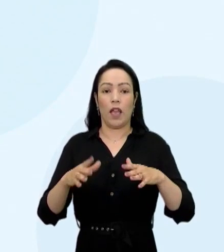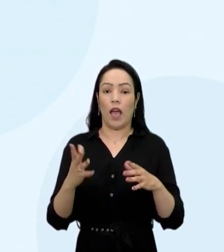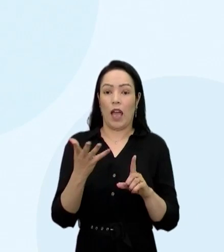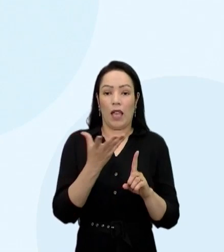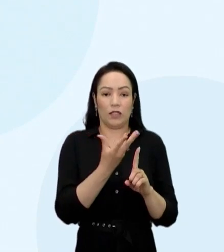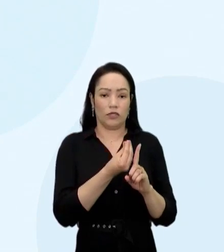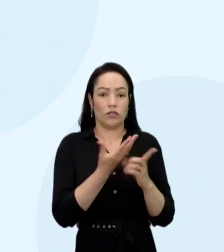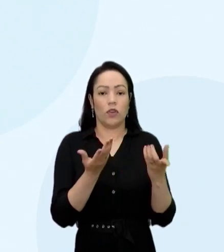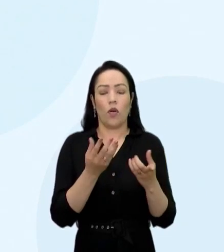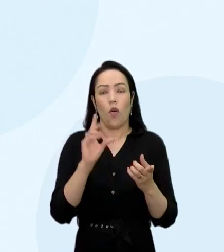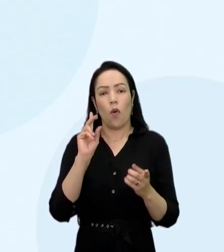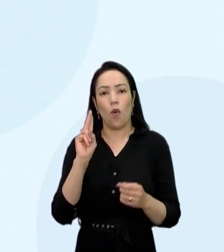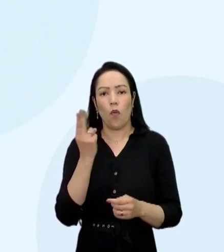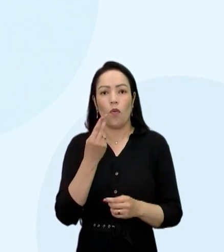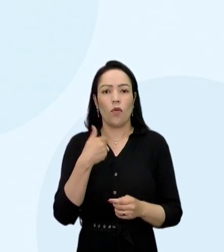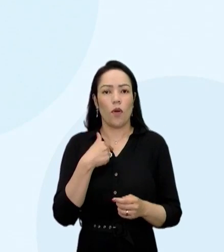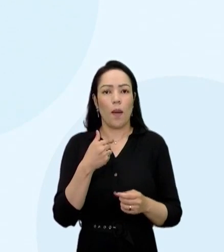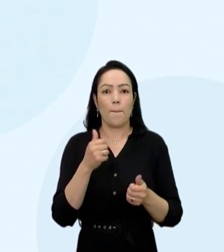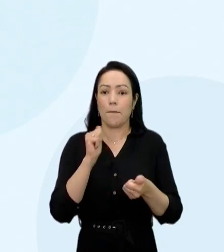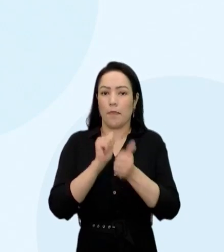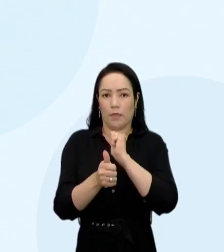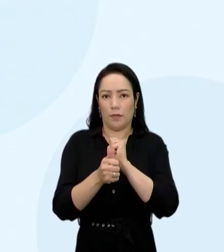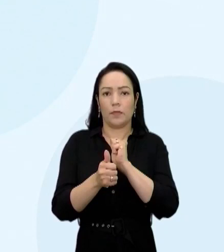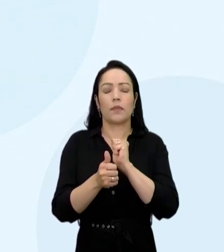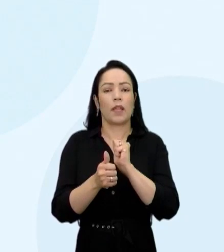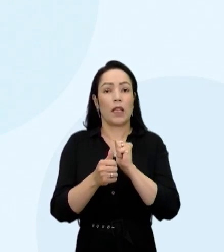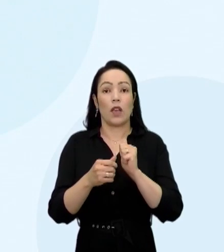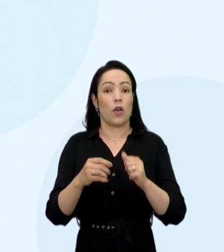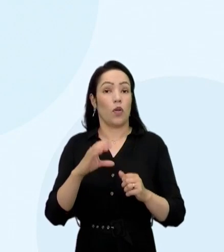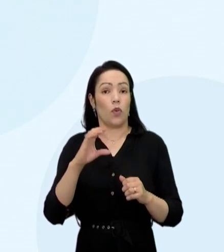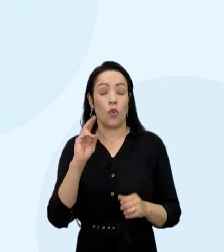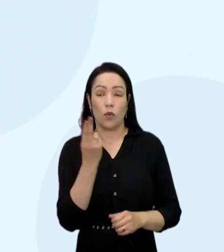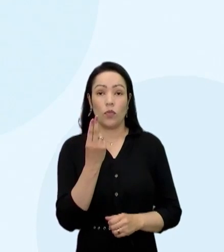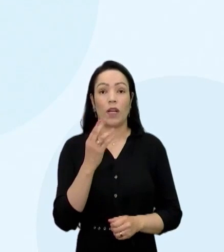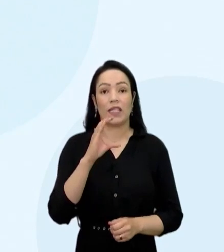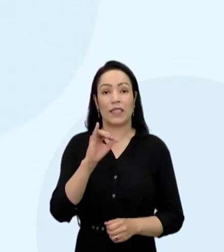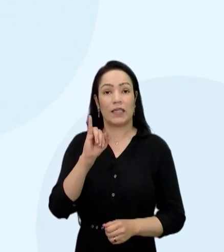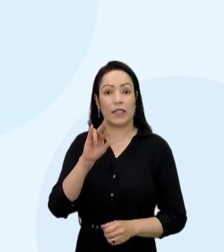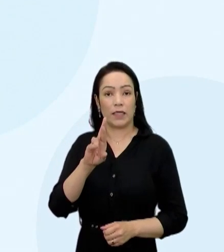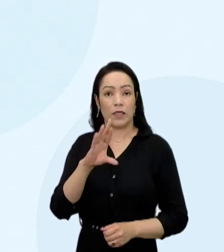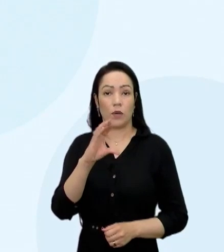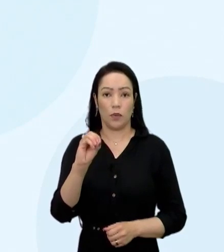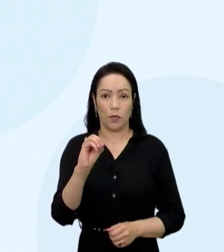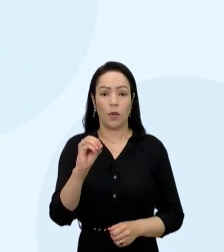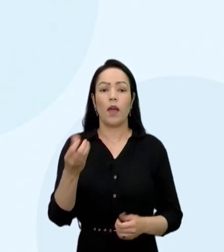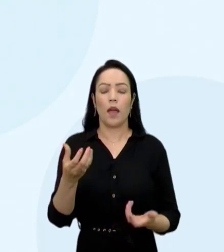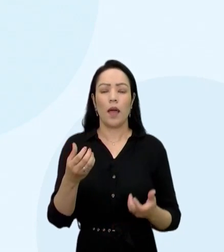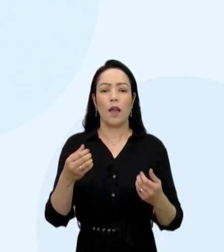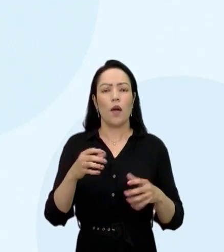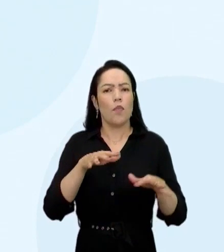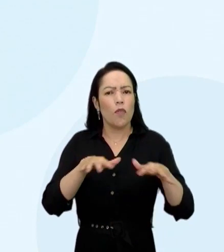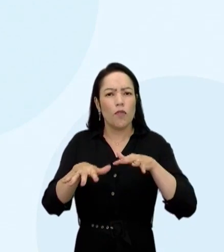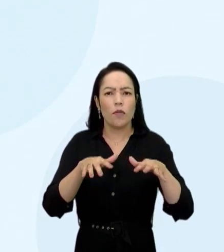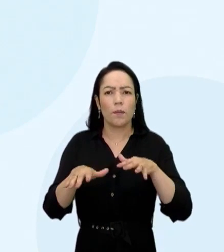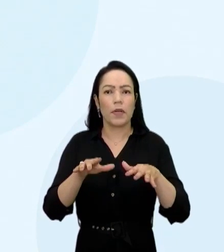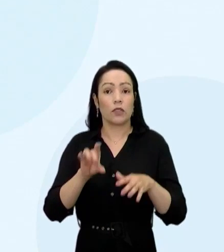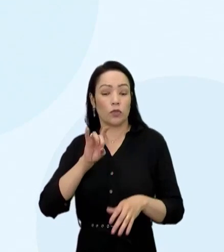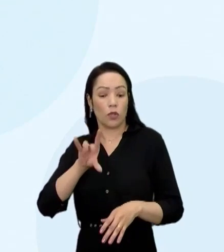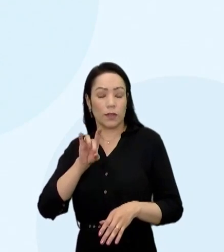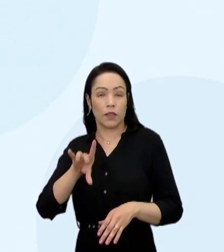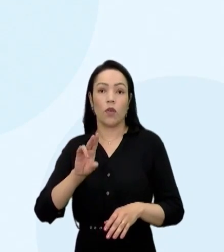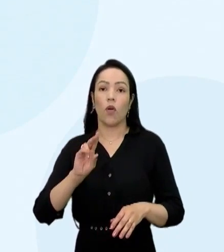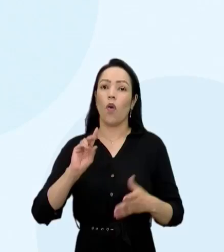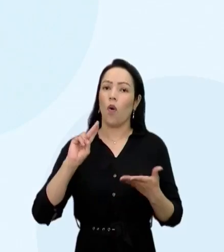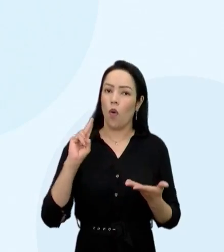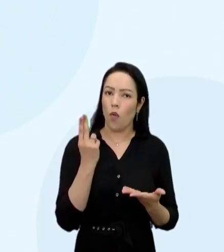equilíbrio de atleta circense. Então, a gente saiu do involuntário e a gente foi pro voluntário. E esse voluntário